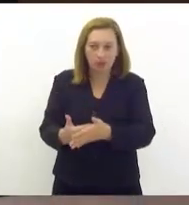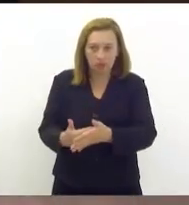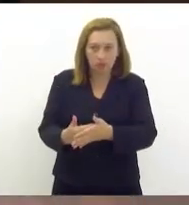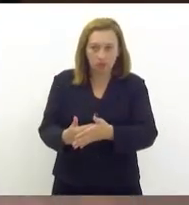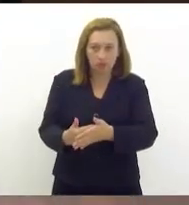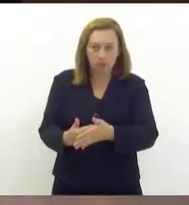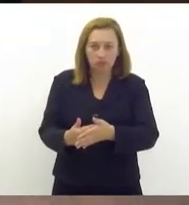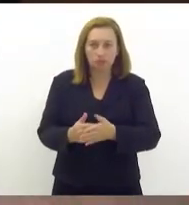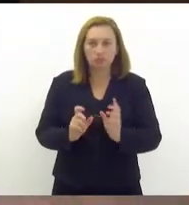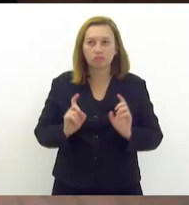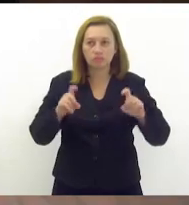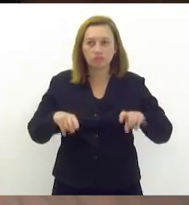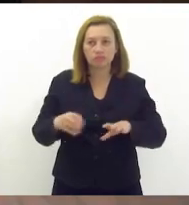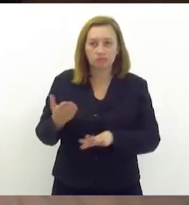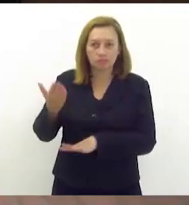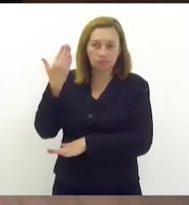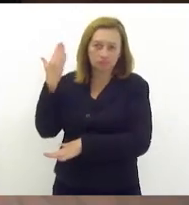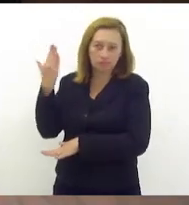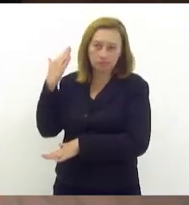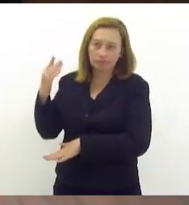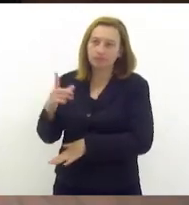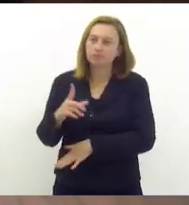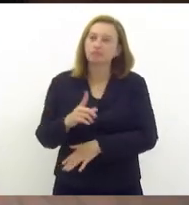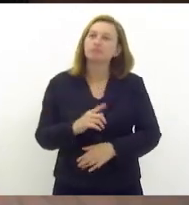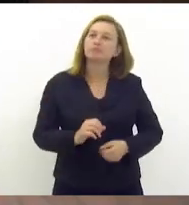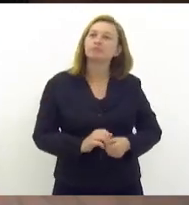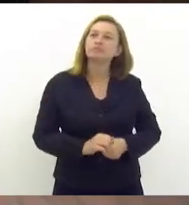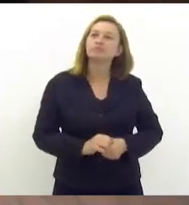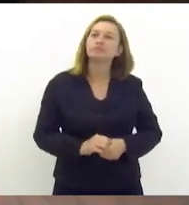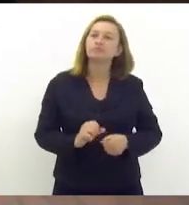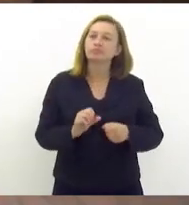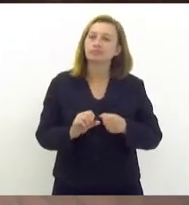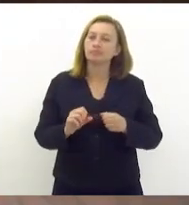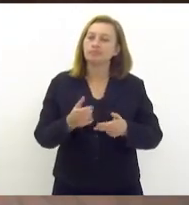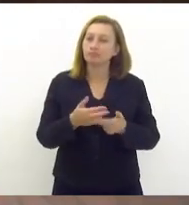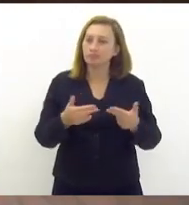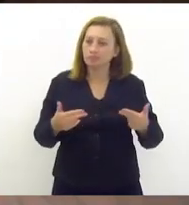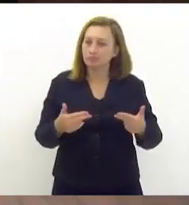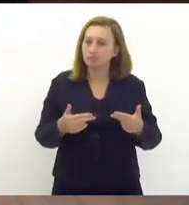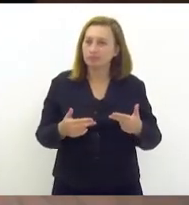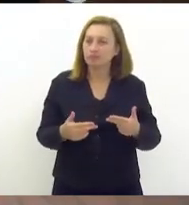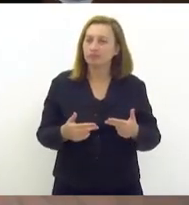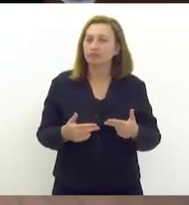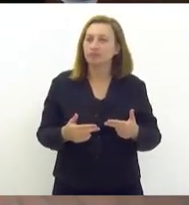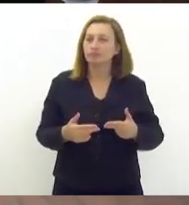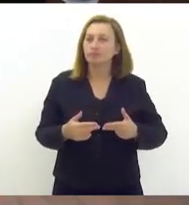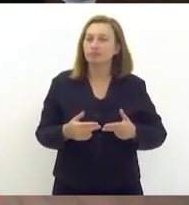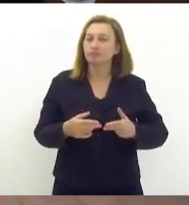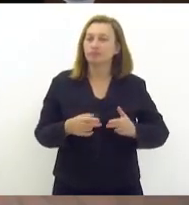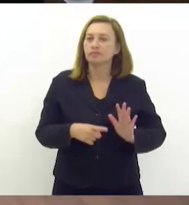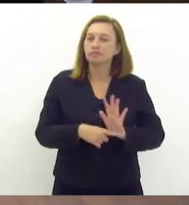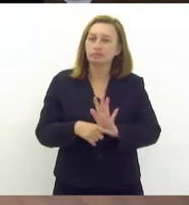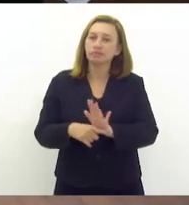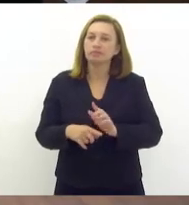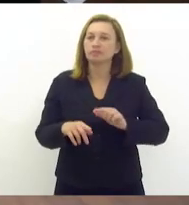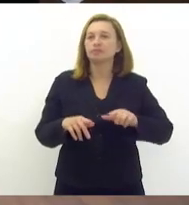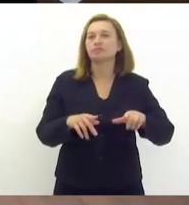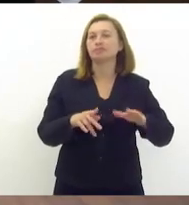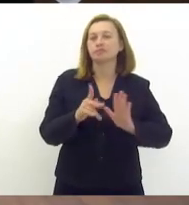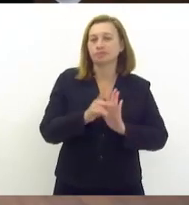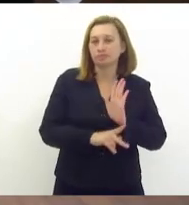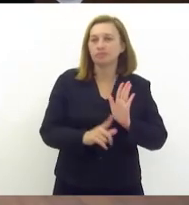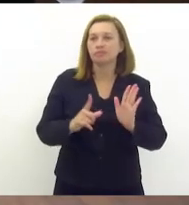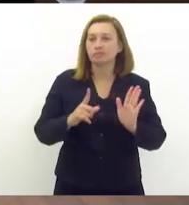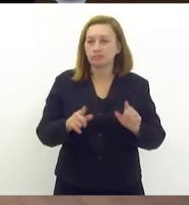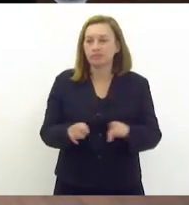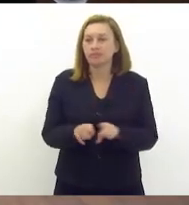mandato passado nós tivemos fazendo várias nuances desse projeto eu também tenho um projeto Tá